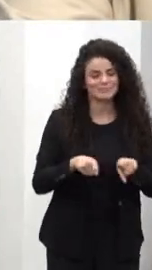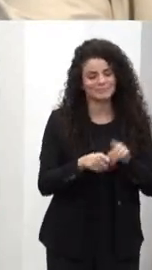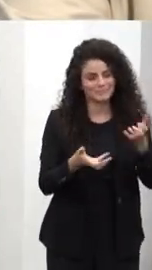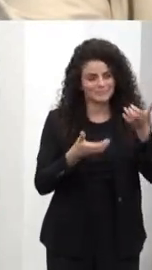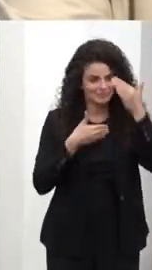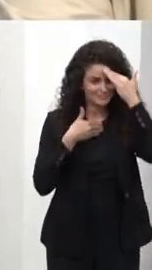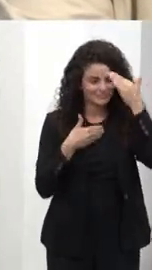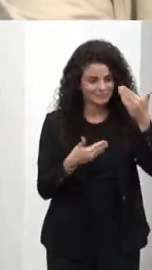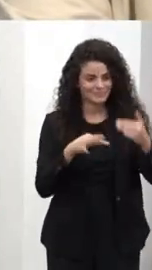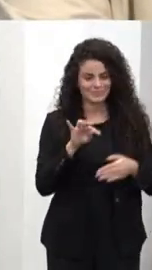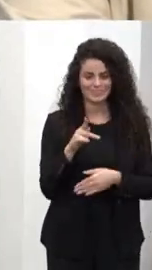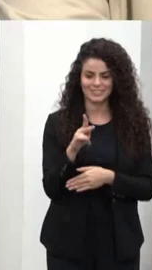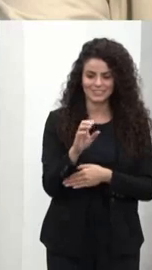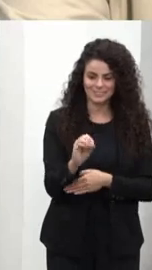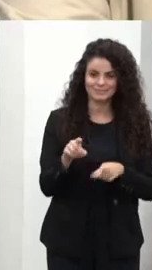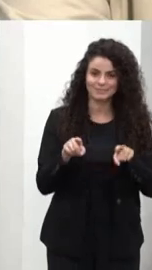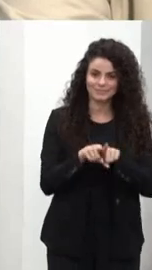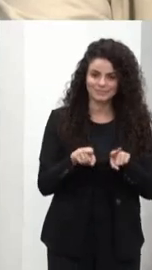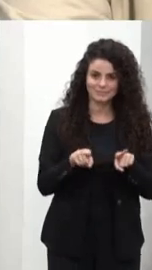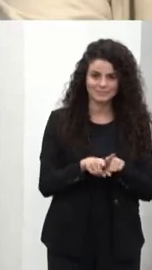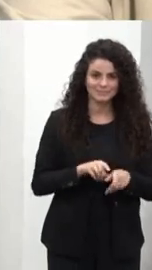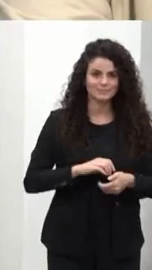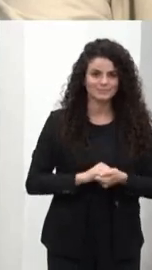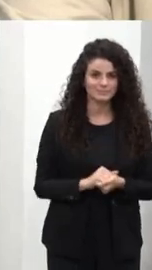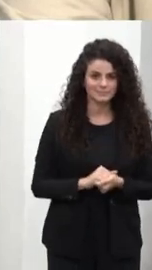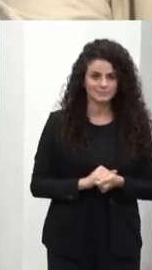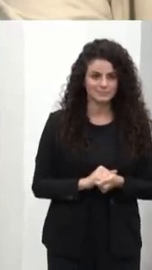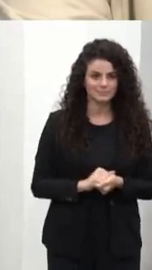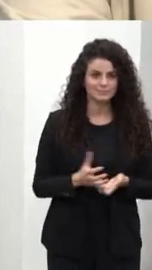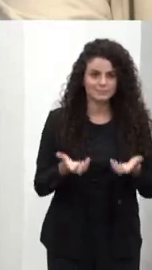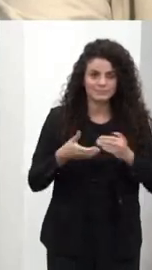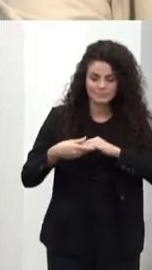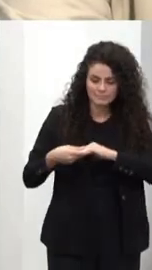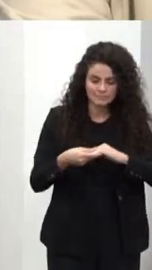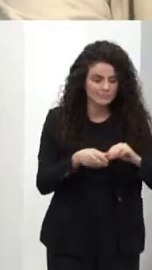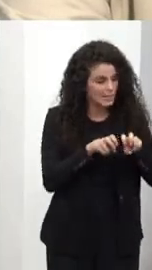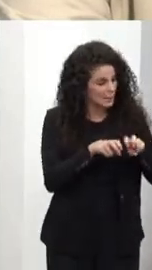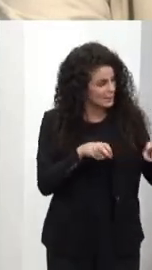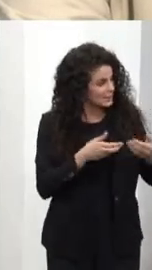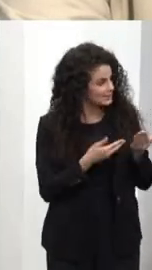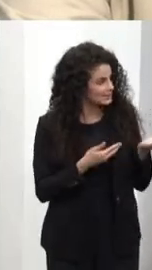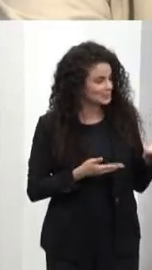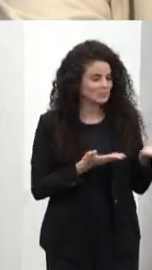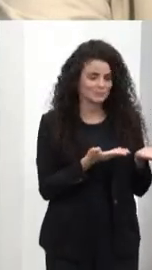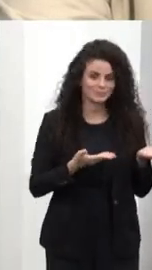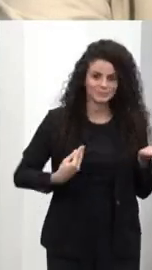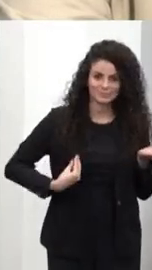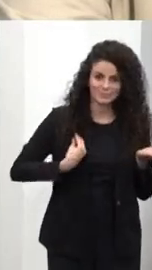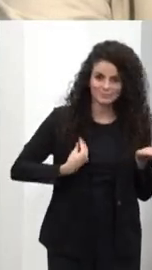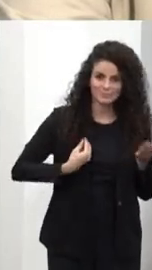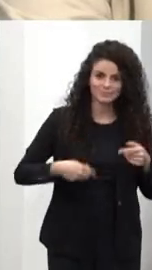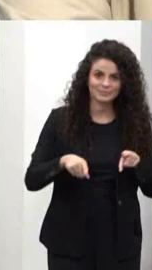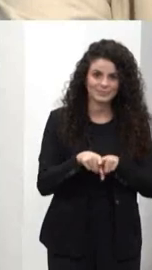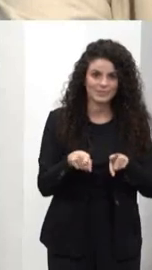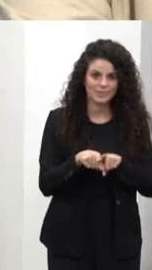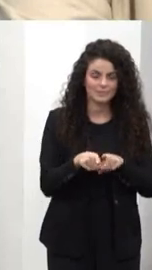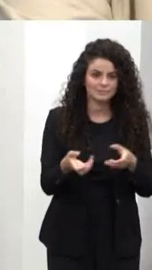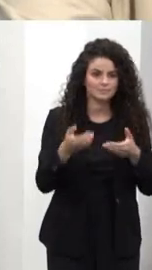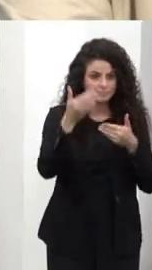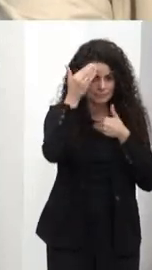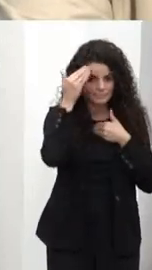Thiago e desta forma cumprimentando toda a mesa eu quero agradecer a presença